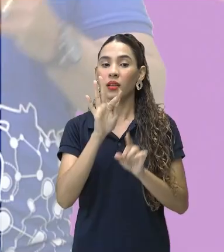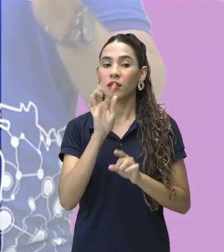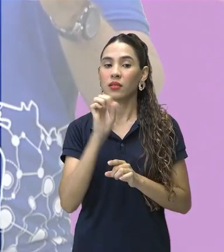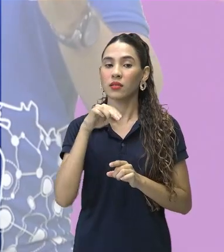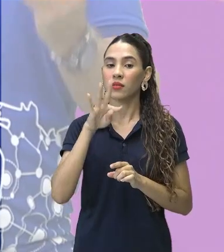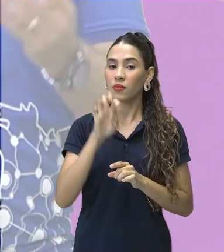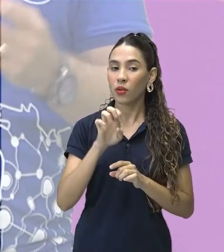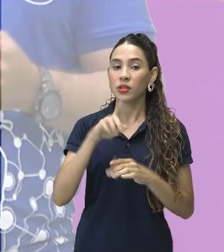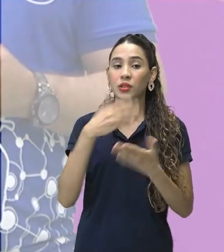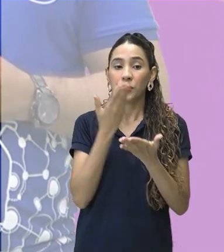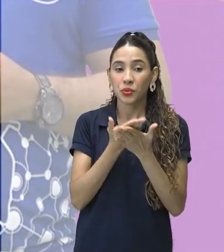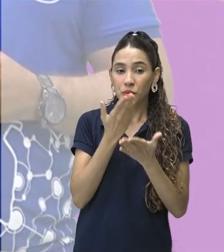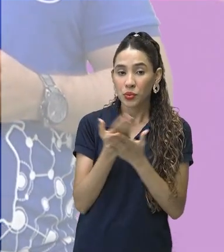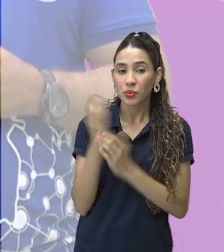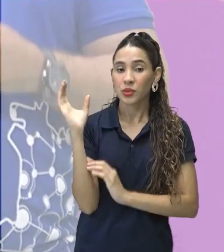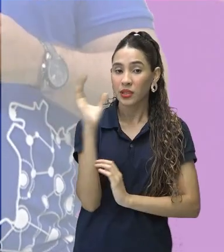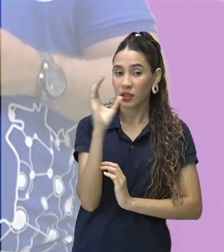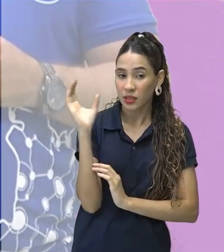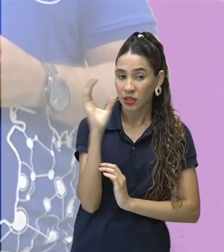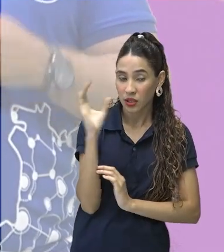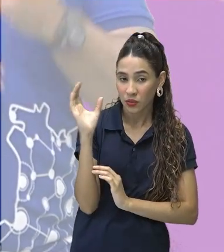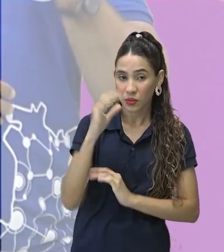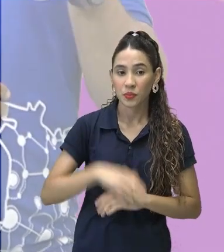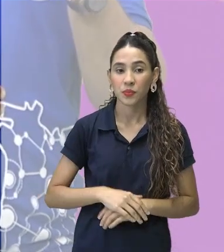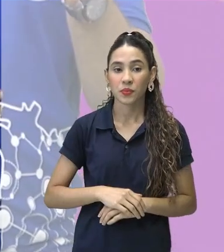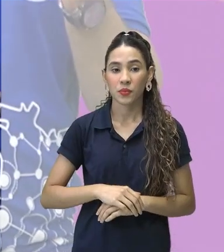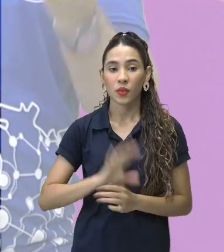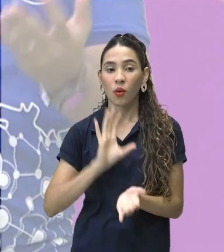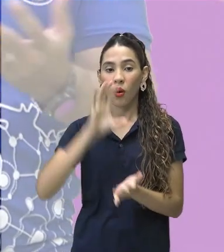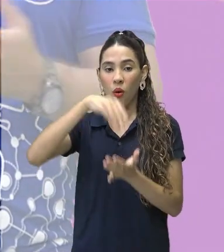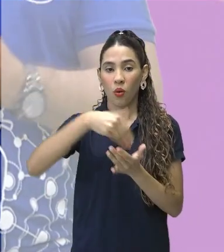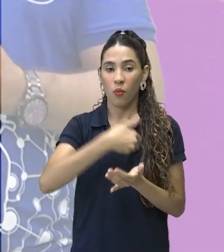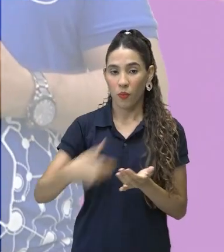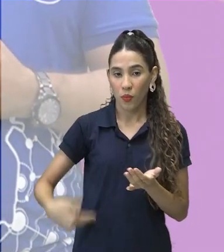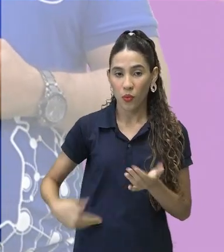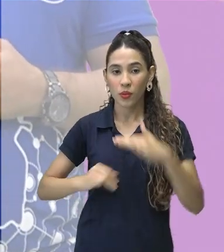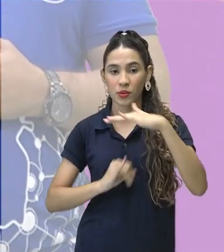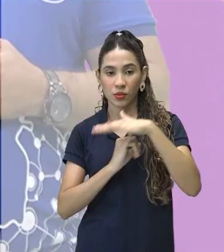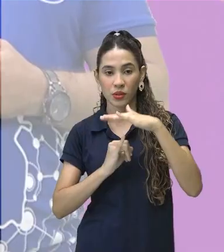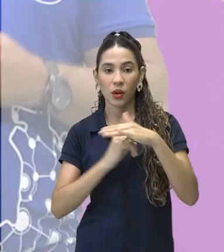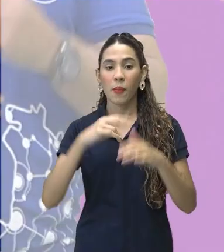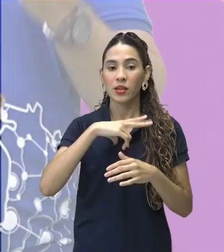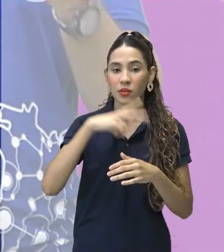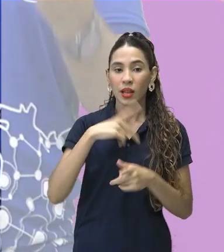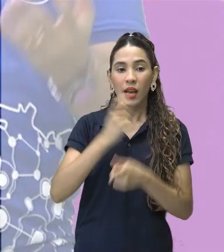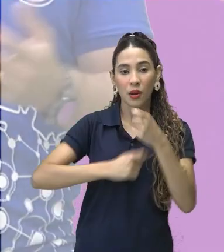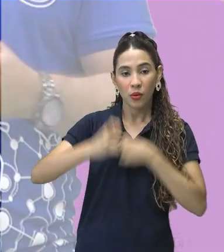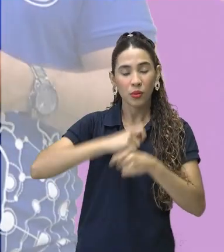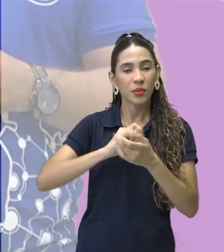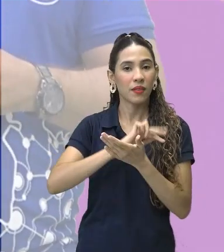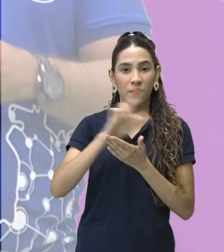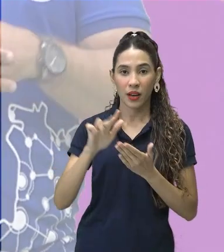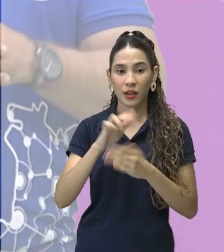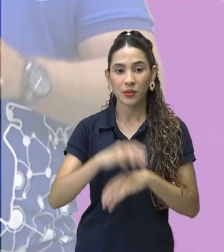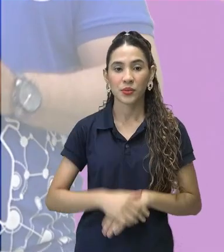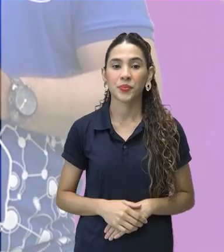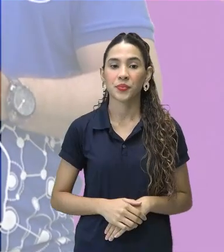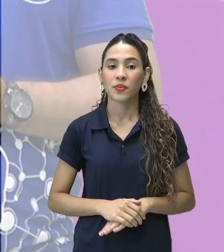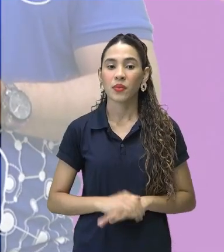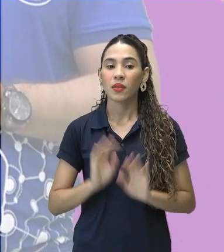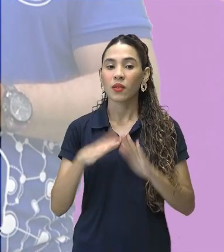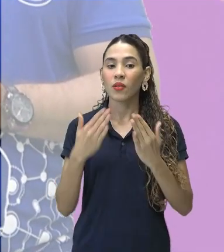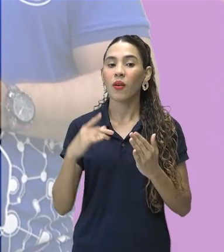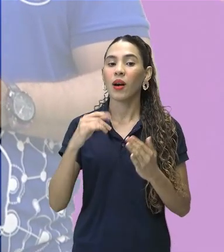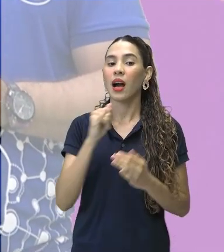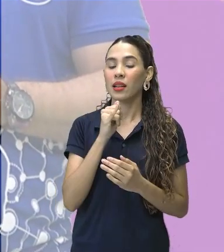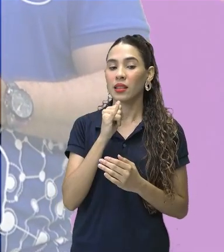fonte, estudos científicos, órgãos públicos, instituições privadas, economistas, etc., no